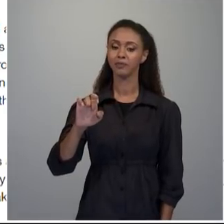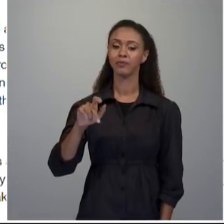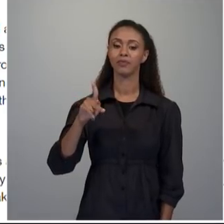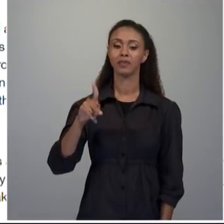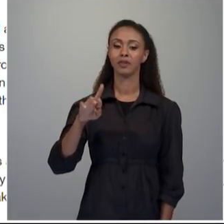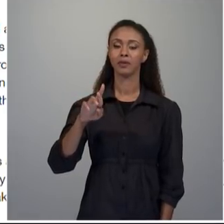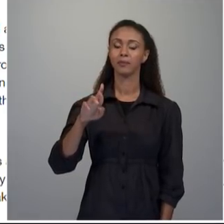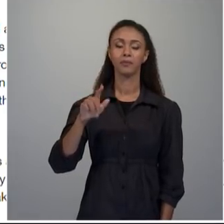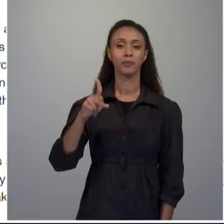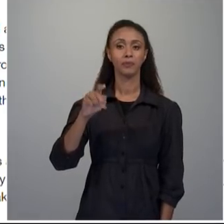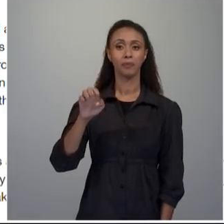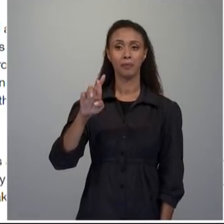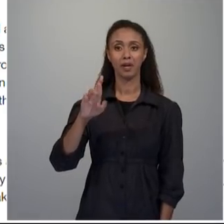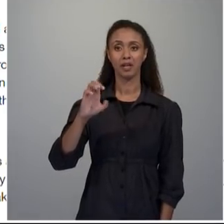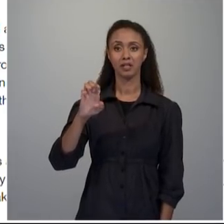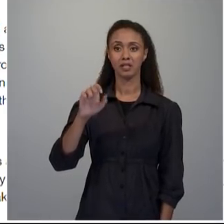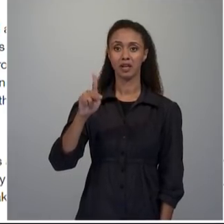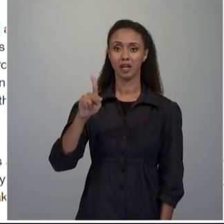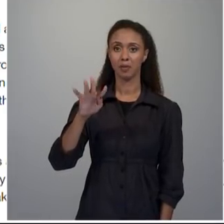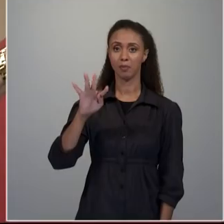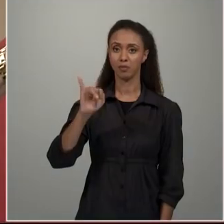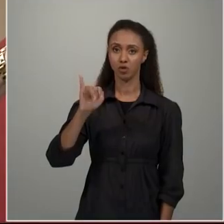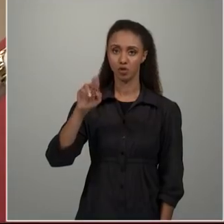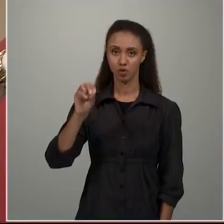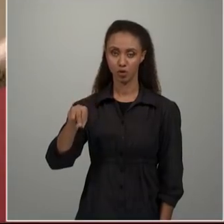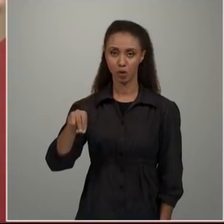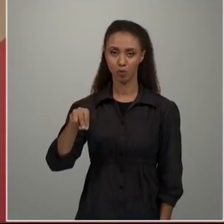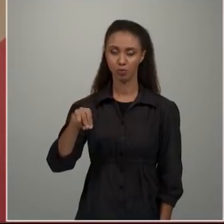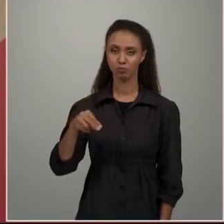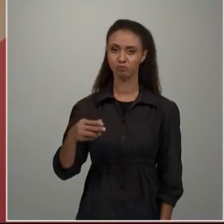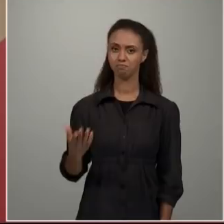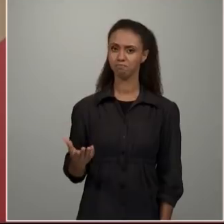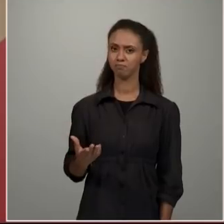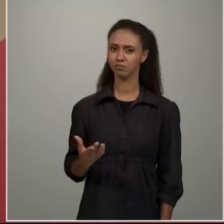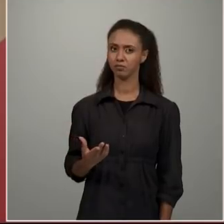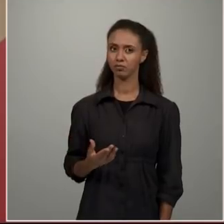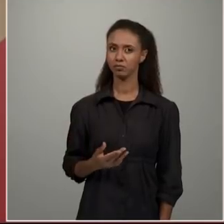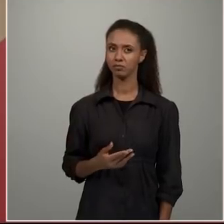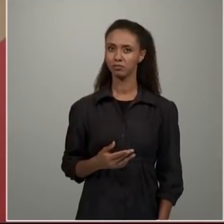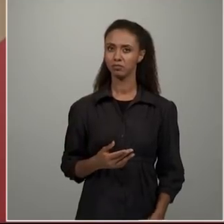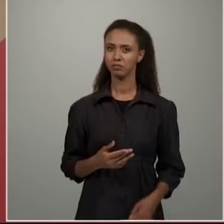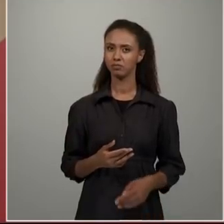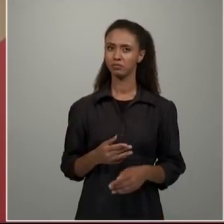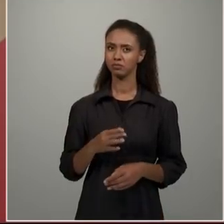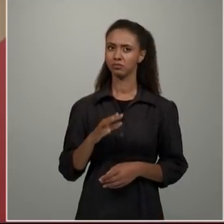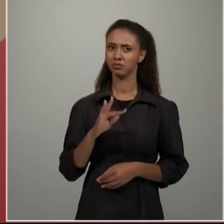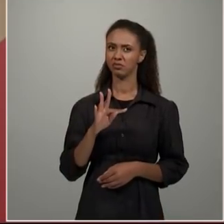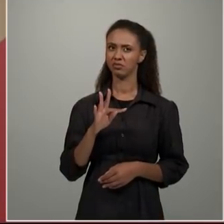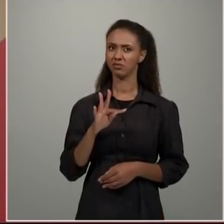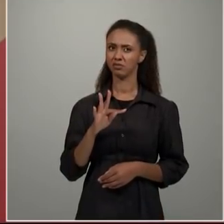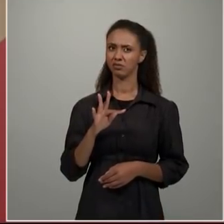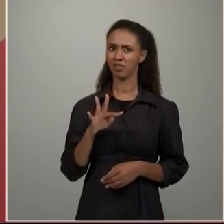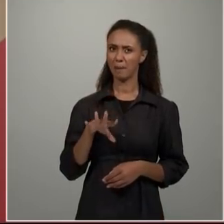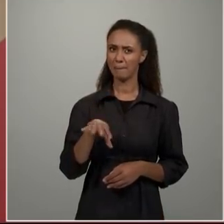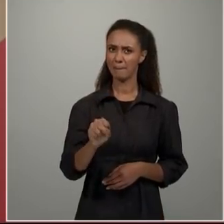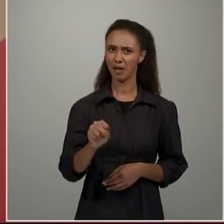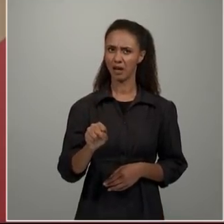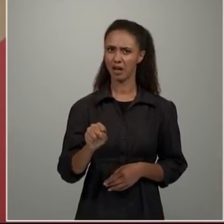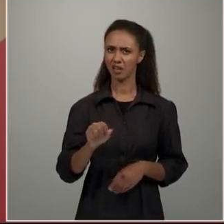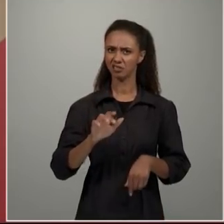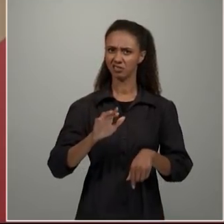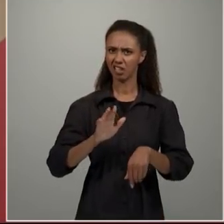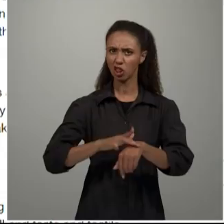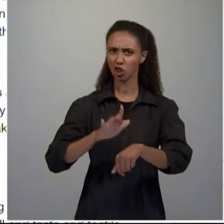falar percepção que roubou tenha horas eu falei de um reles lá em cima eu tenho tático aqui ou seja é de pegar tem alguma coisa a ver com essa